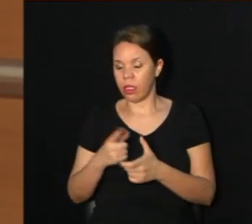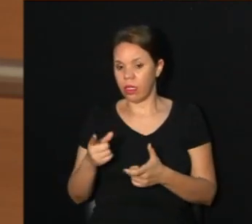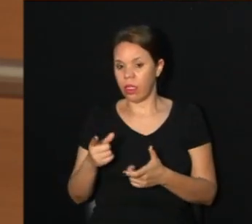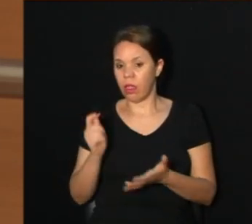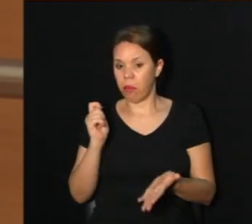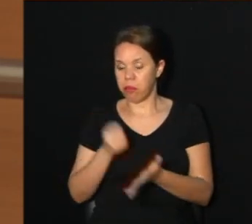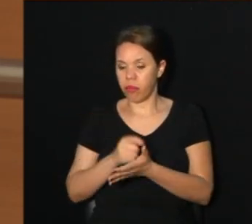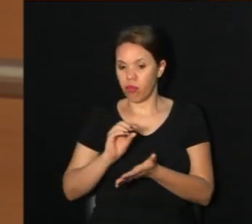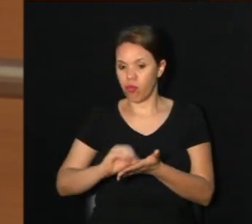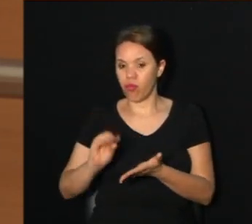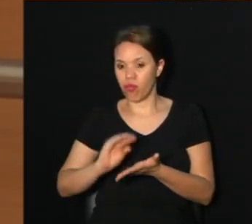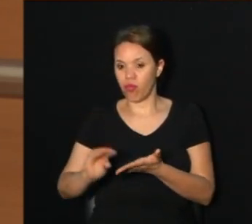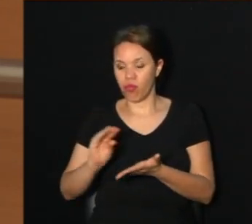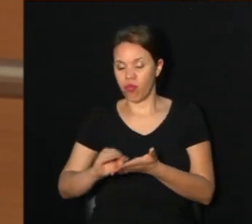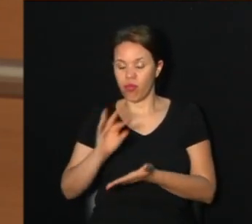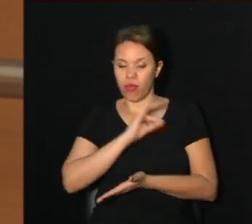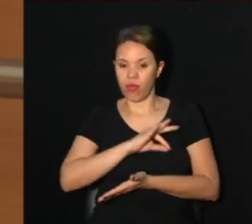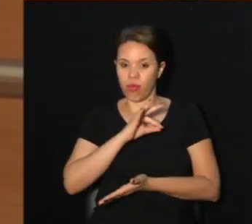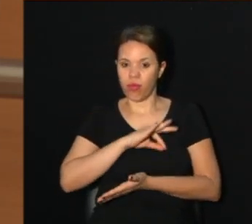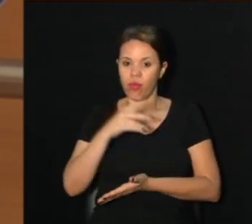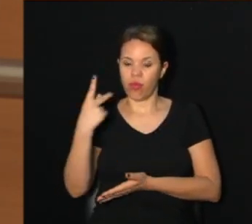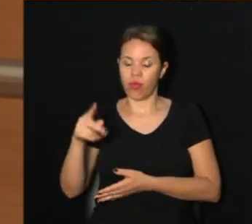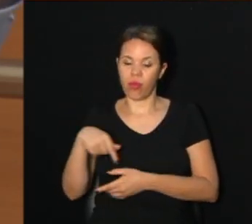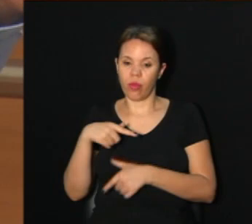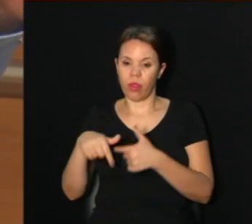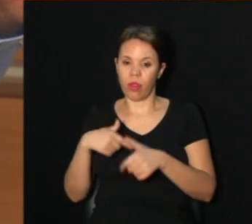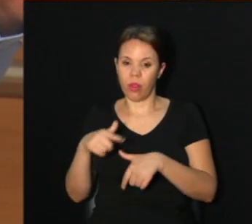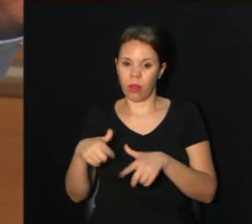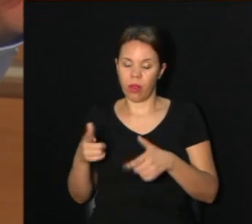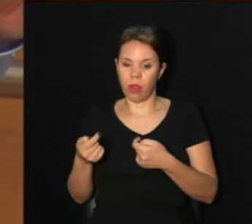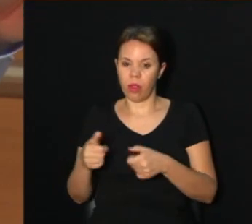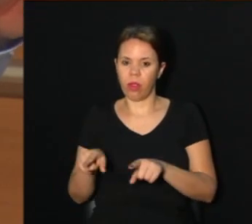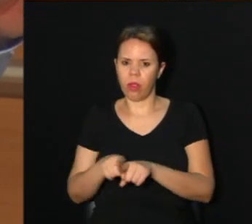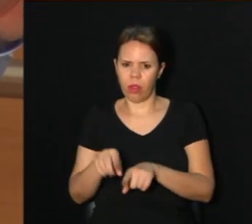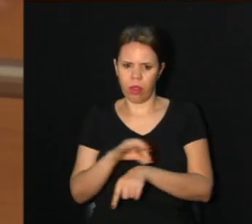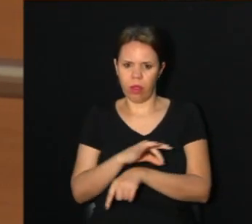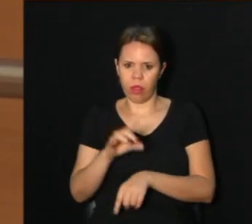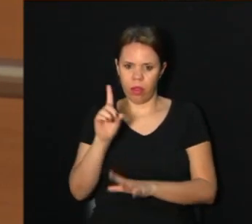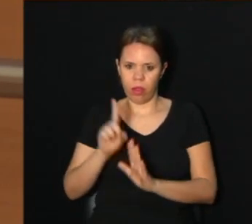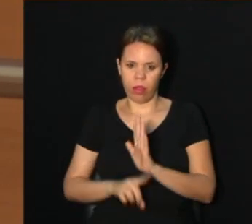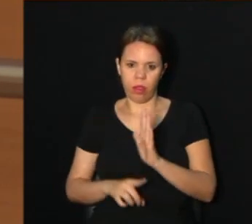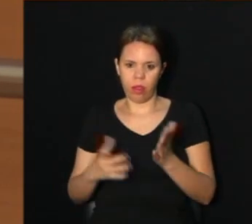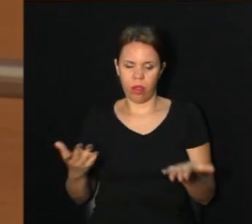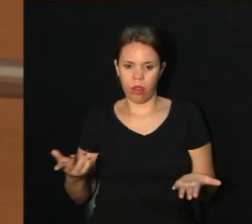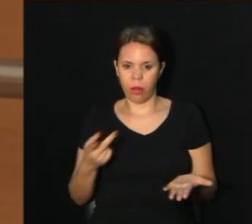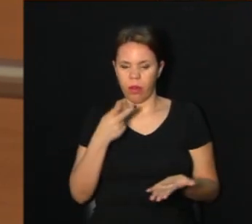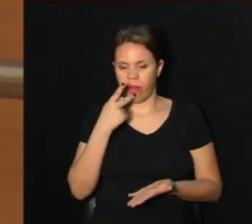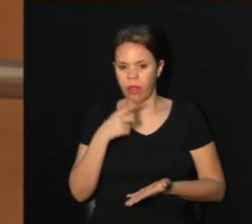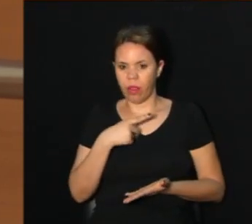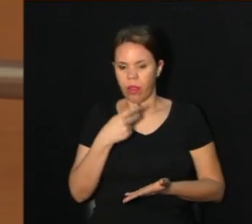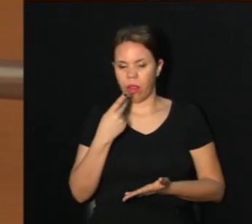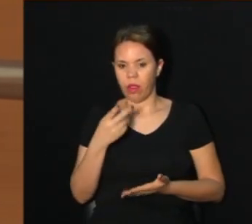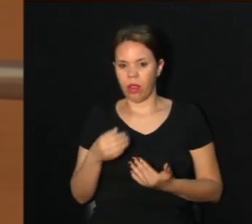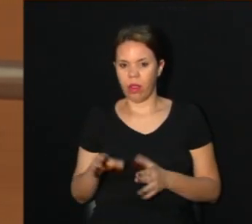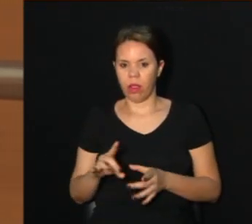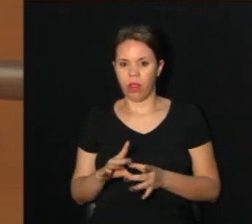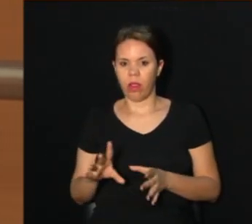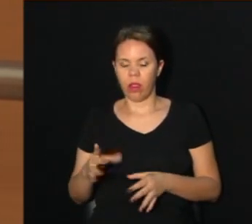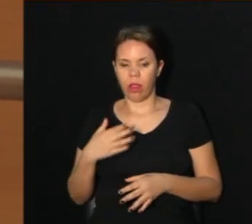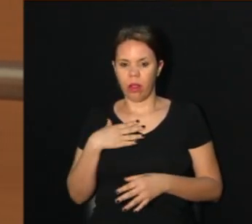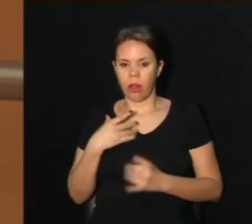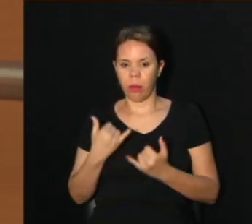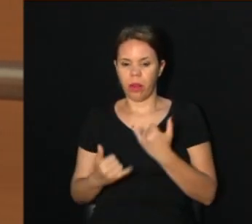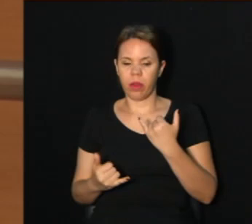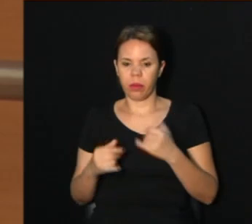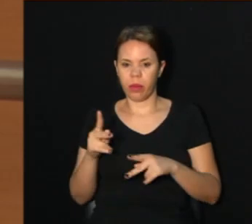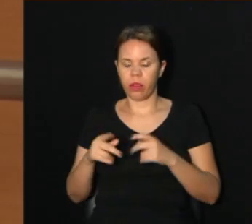está a despesa, não estou questionando a sucumbência, os seus honorários, etc. e tal, que o arquiteto também tem direito. Até para citar, a gente para não deixar solto isso, fica aparecendo para quem